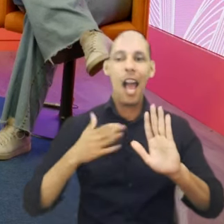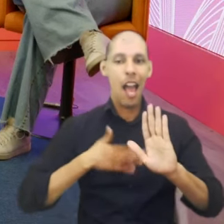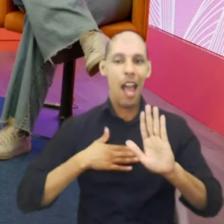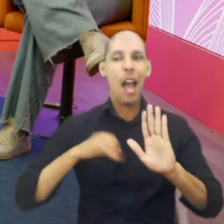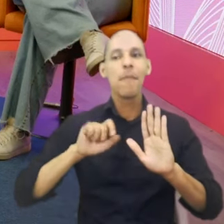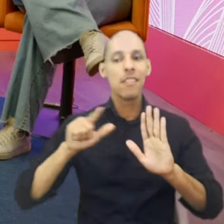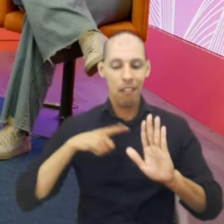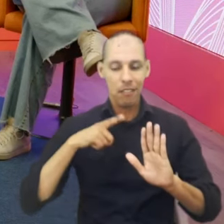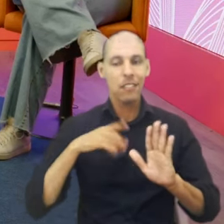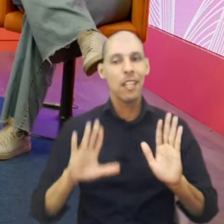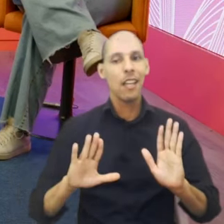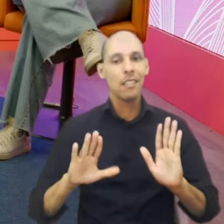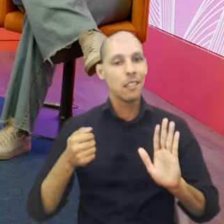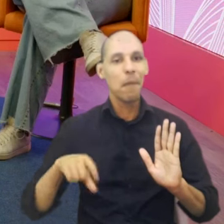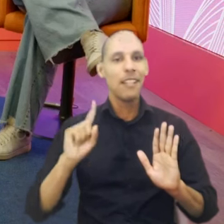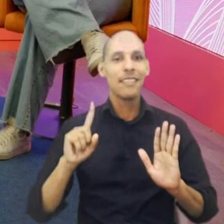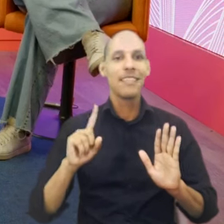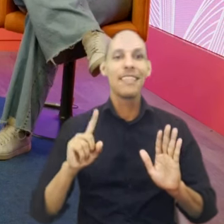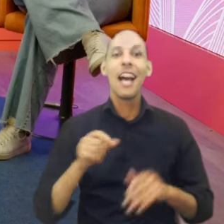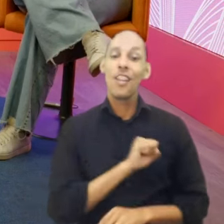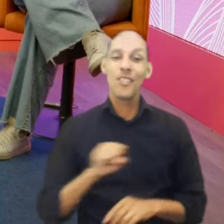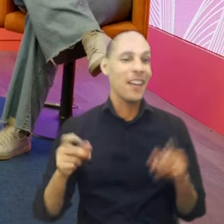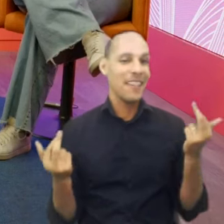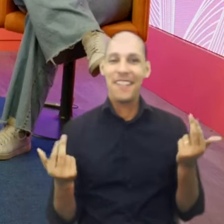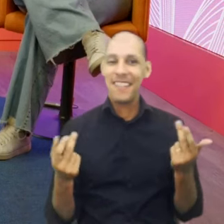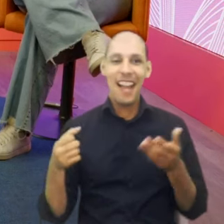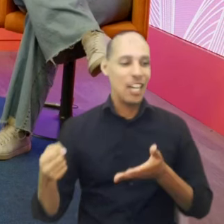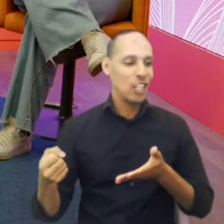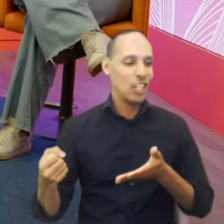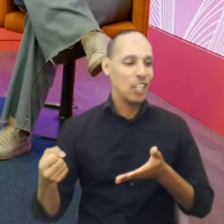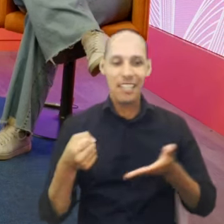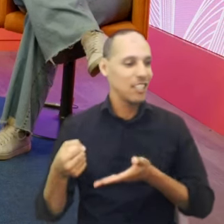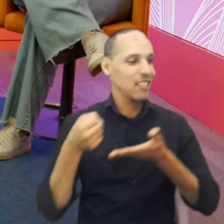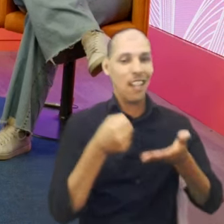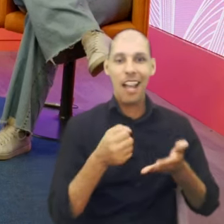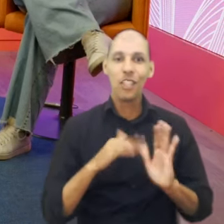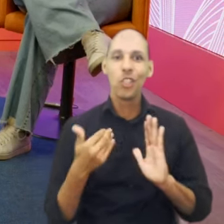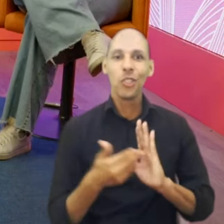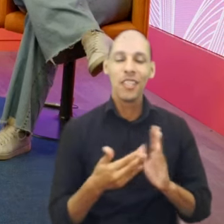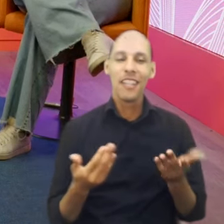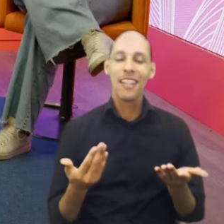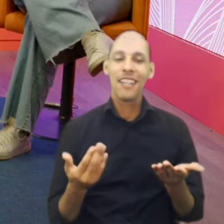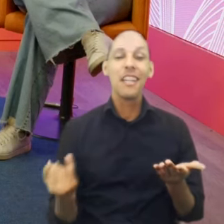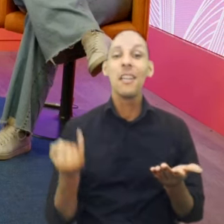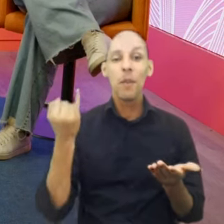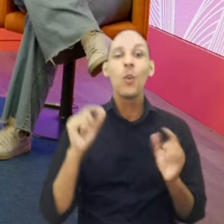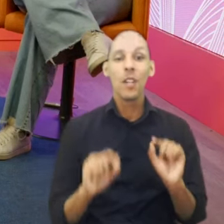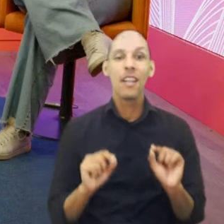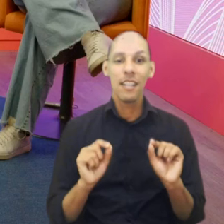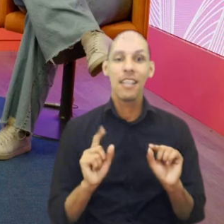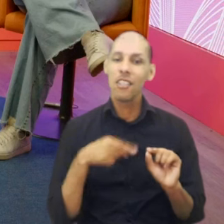sal tem. A minha sogra é dessa, quando ela vai, ela leva alguma coisa. Ela já leva tudo. E é importante a gente fazer